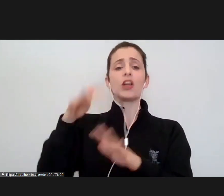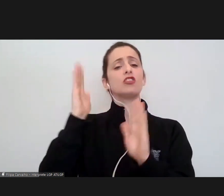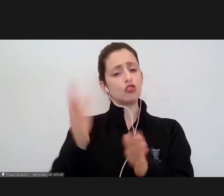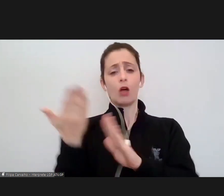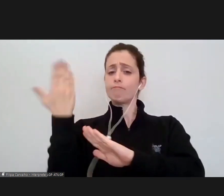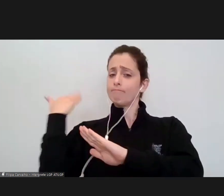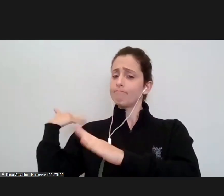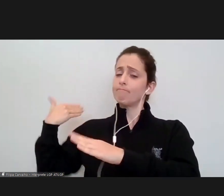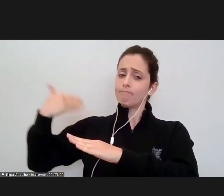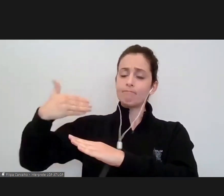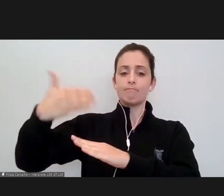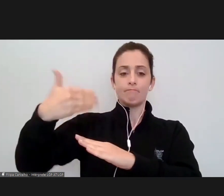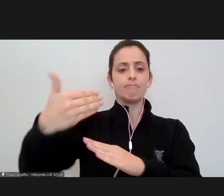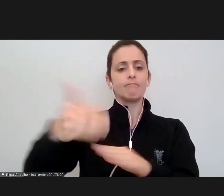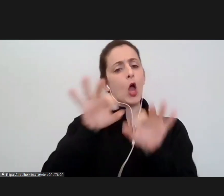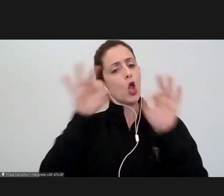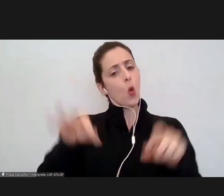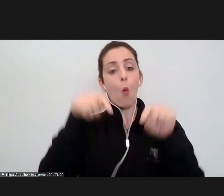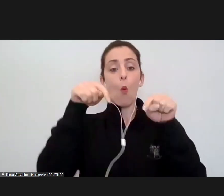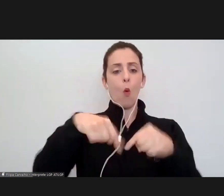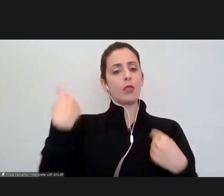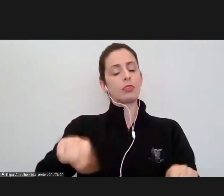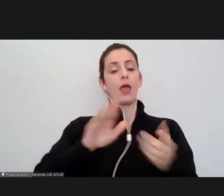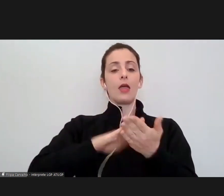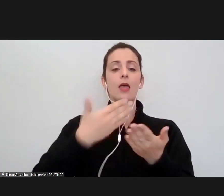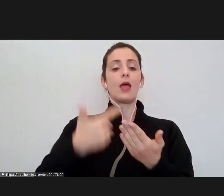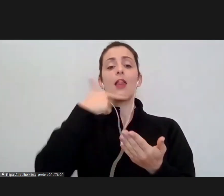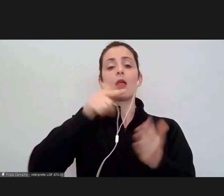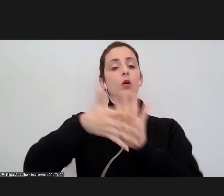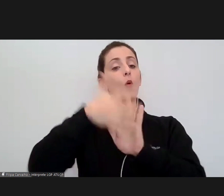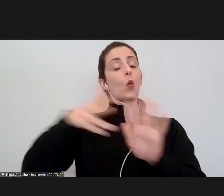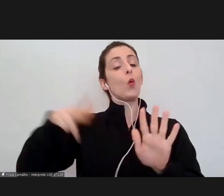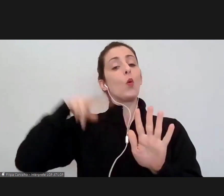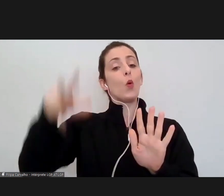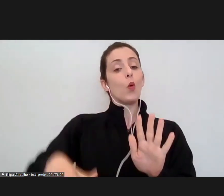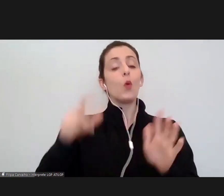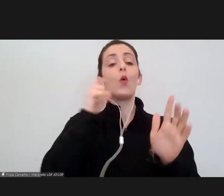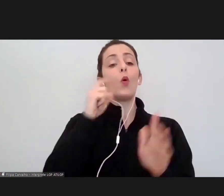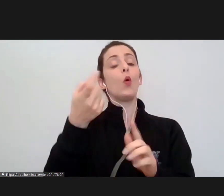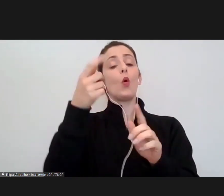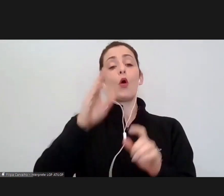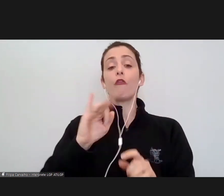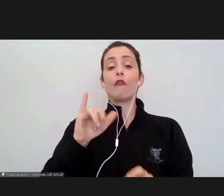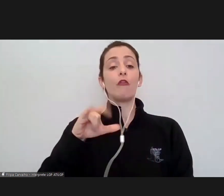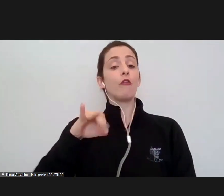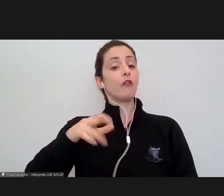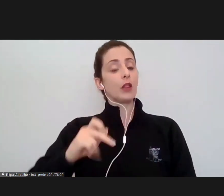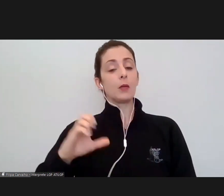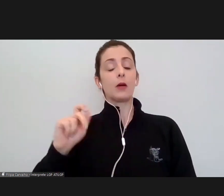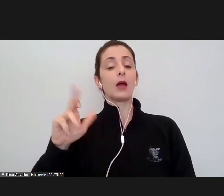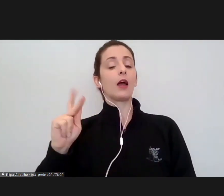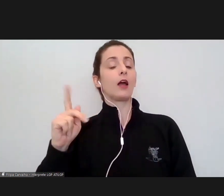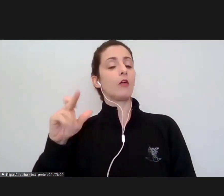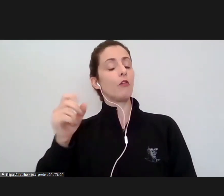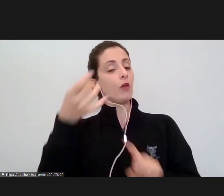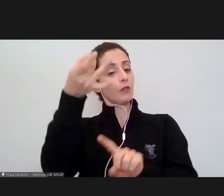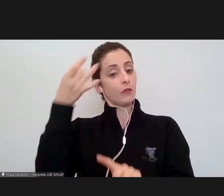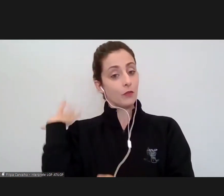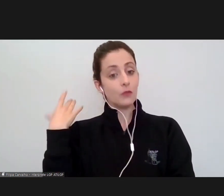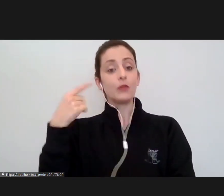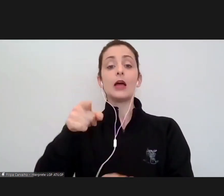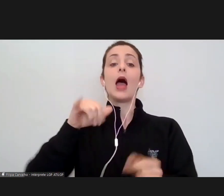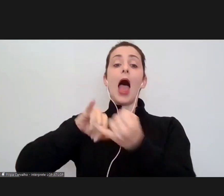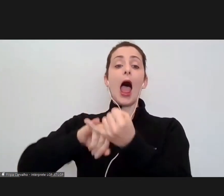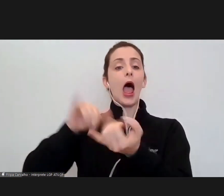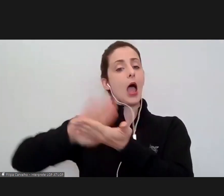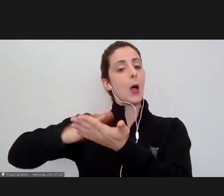a interpretação para língua gestual portuguesa, que será assegurada por Filipa Carvalho, da Associação de Tradutores e Intérpretes